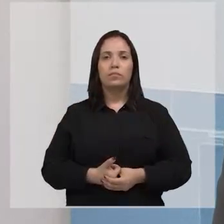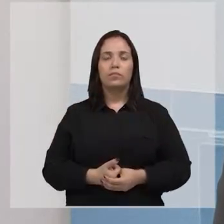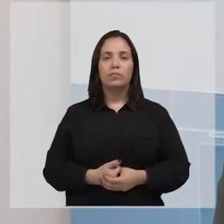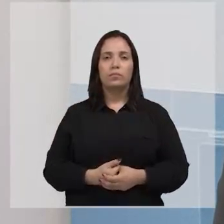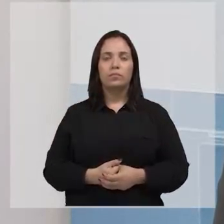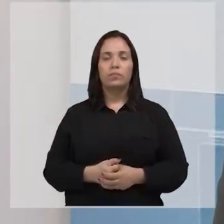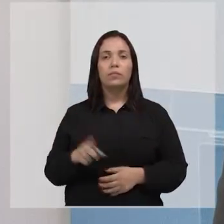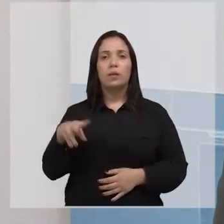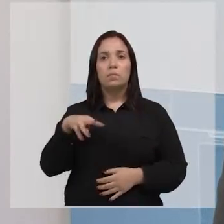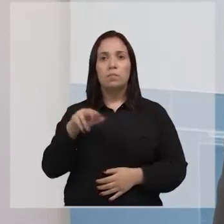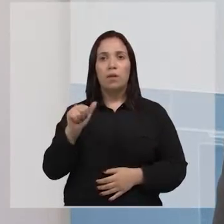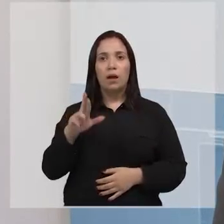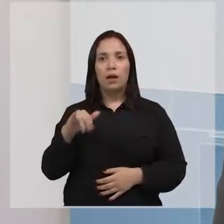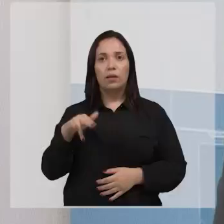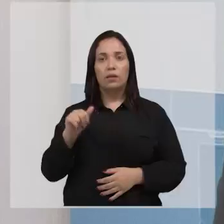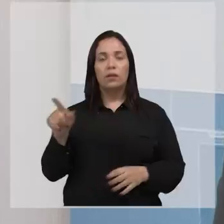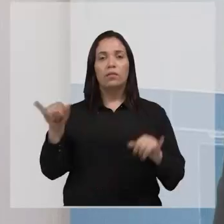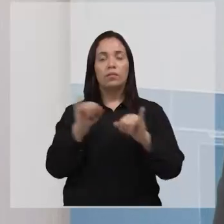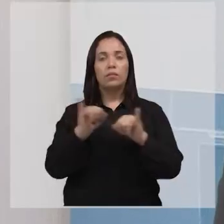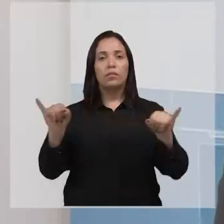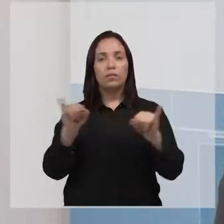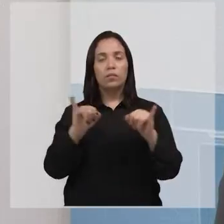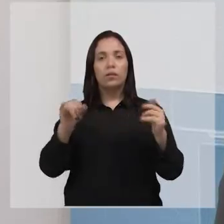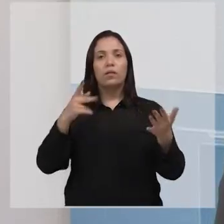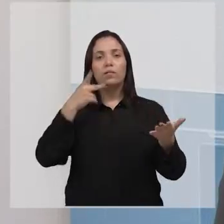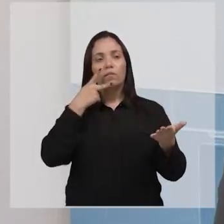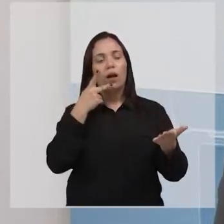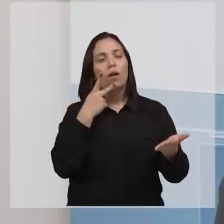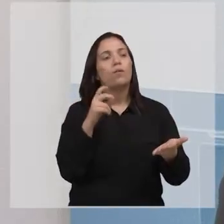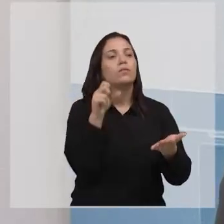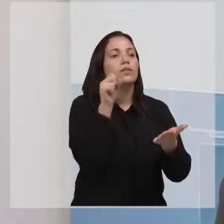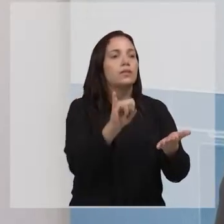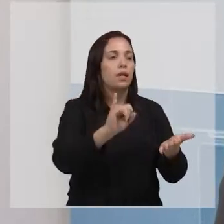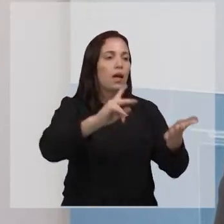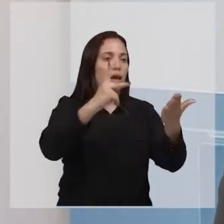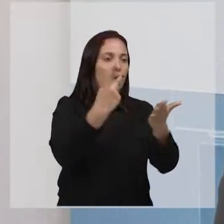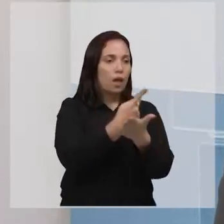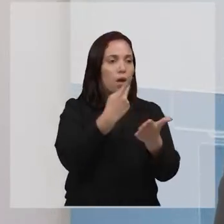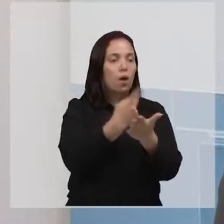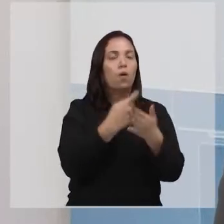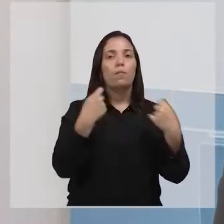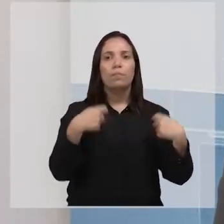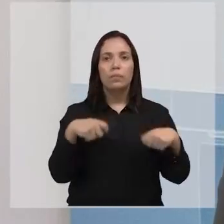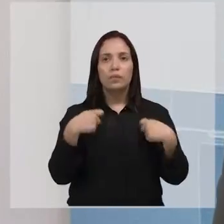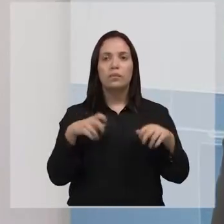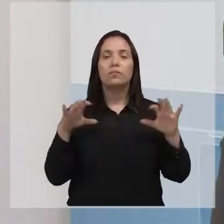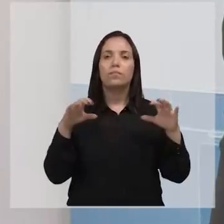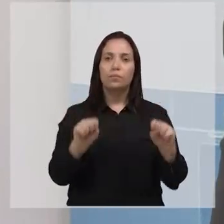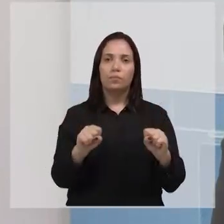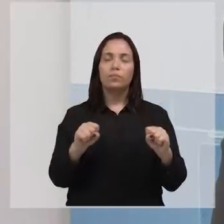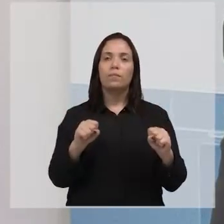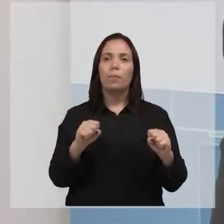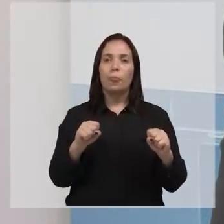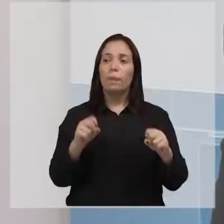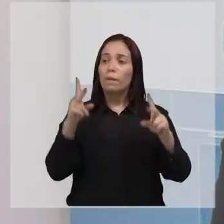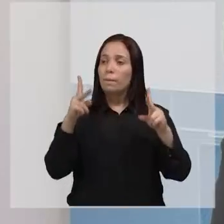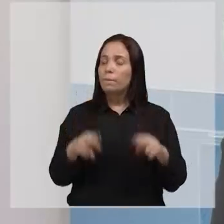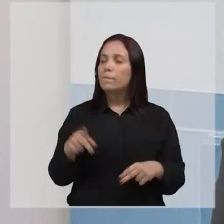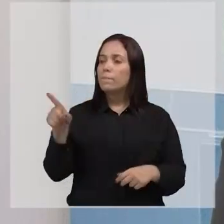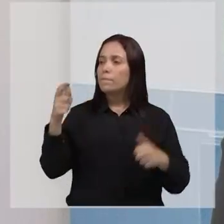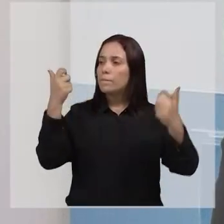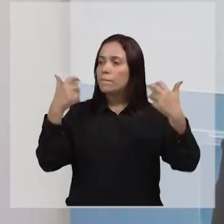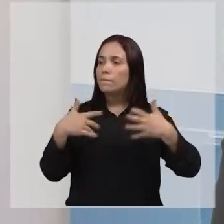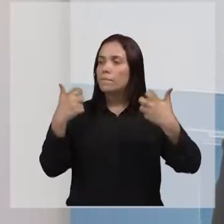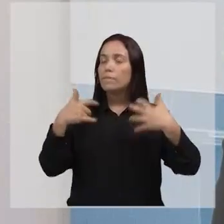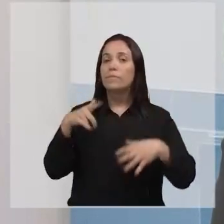ela sabe, diz uma coisa clara, quem errou, fez errado, tem que pagar, o presidente Lula. Né? Aí faz, mesmo jeito que você está falando aí, ela